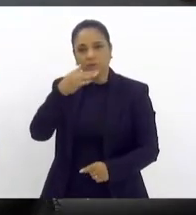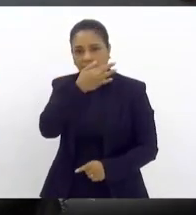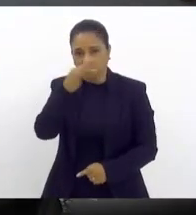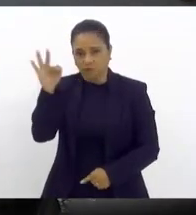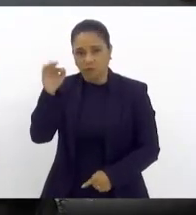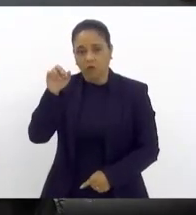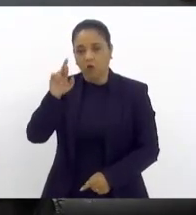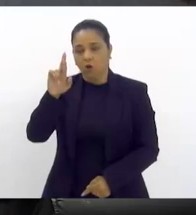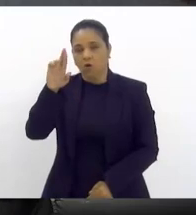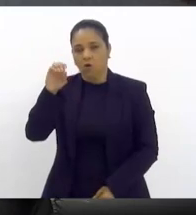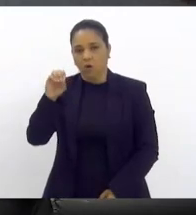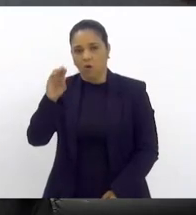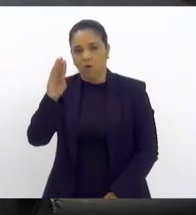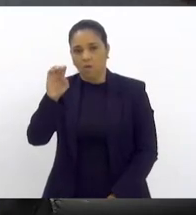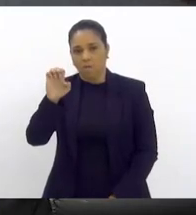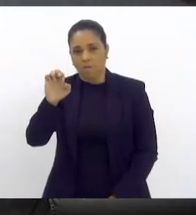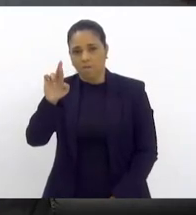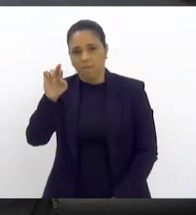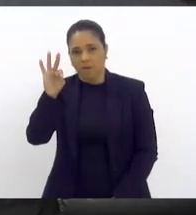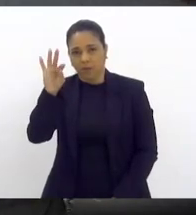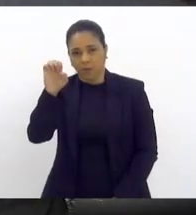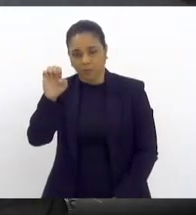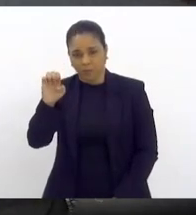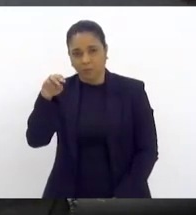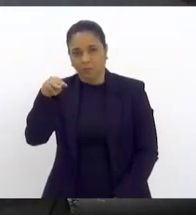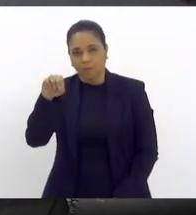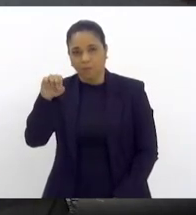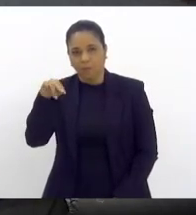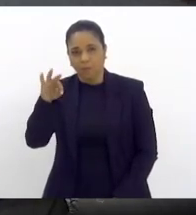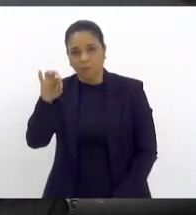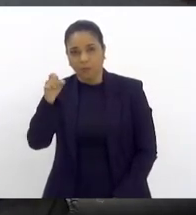Roberto Monteiro meu pai